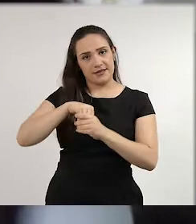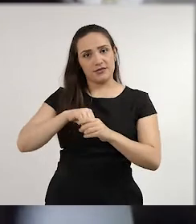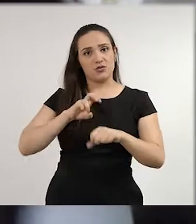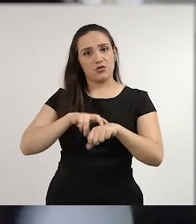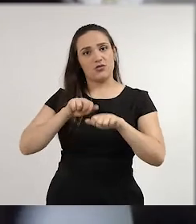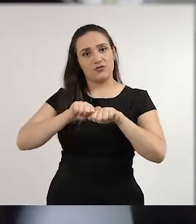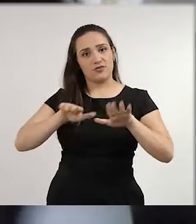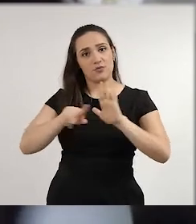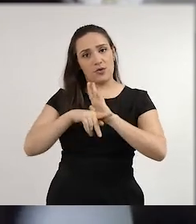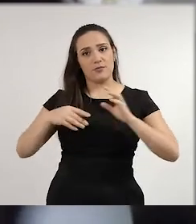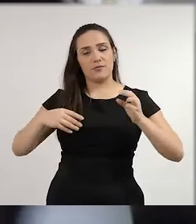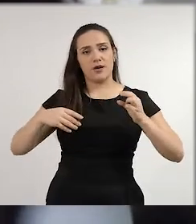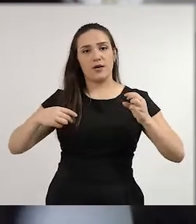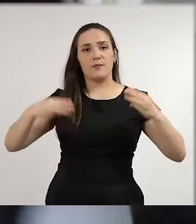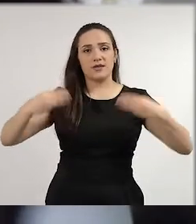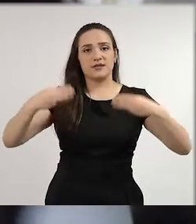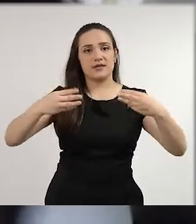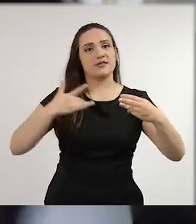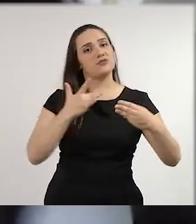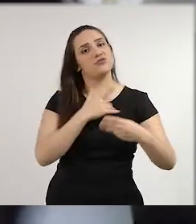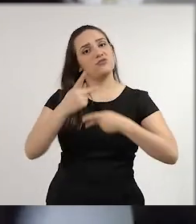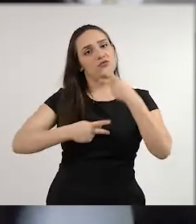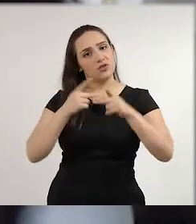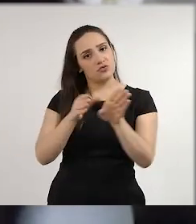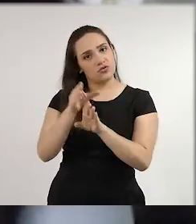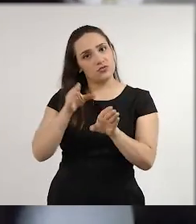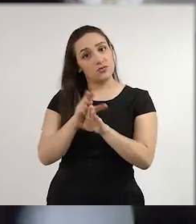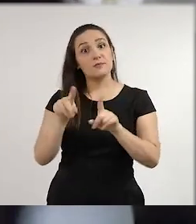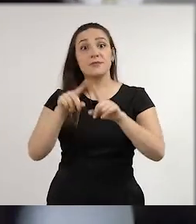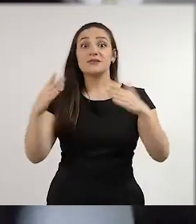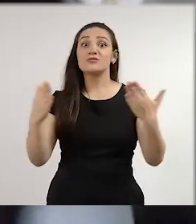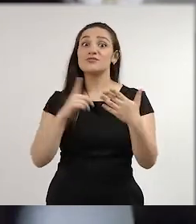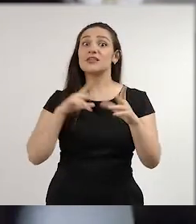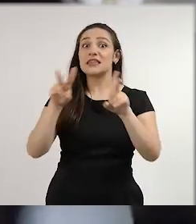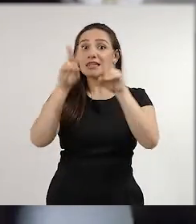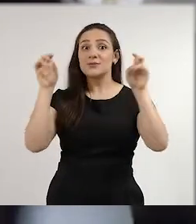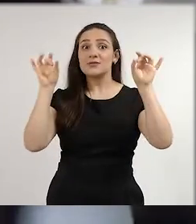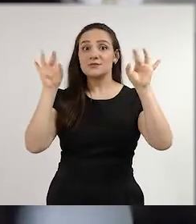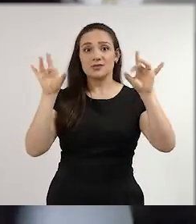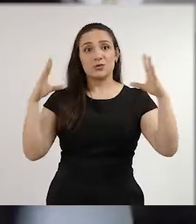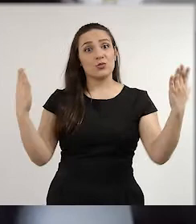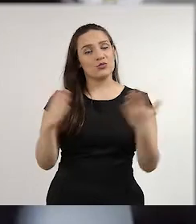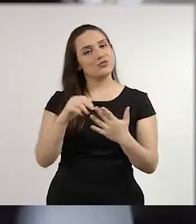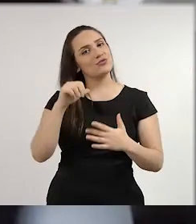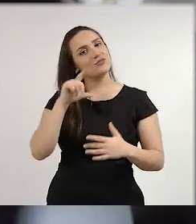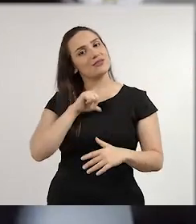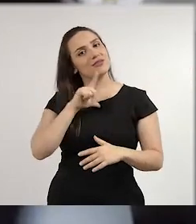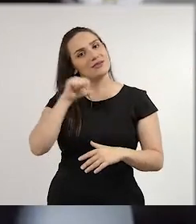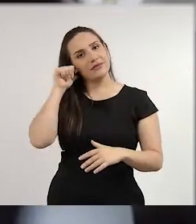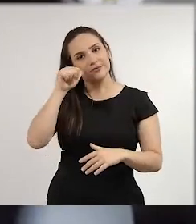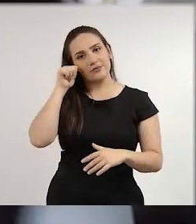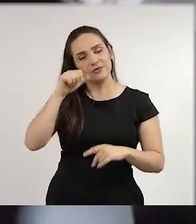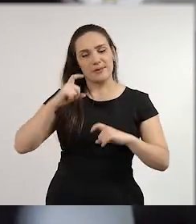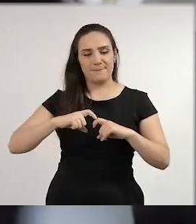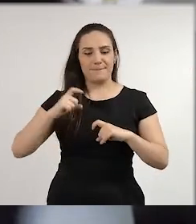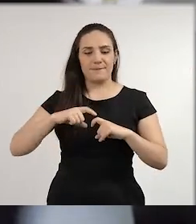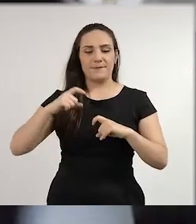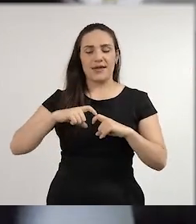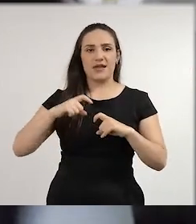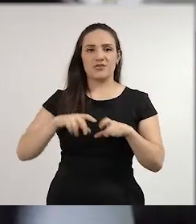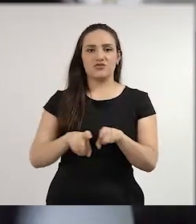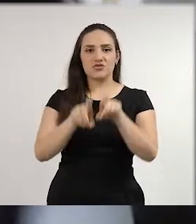do coronavírus. Nem por isso deixamos de trazer temas especiais para vocês. Hoje estamos com a presença da médica